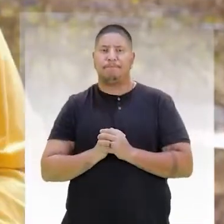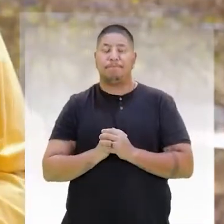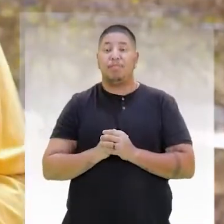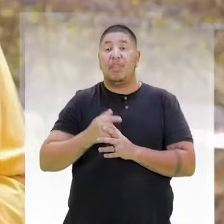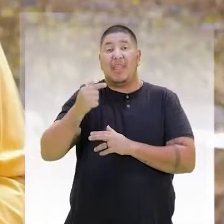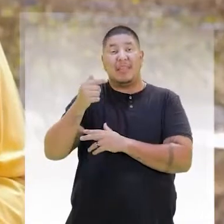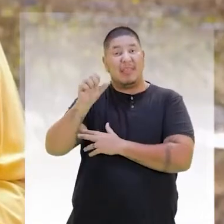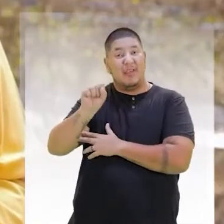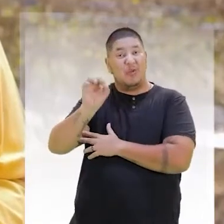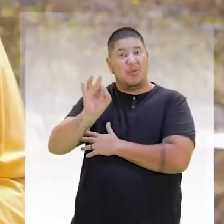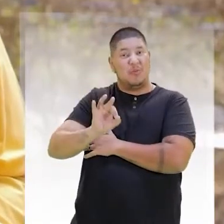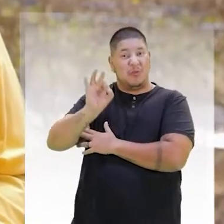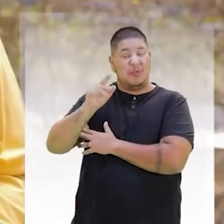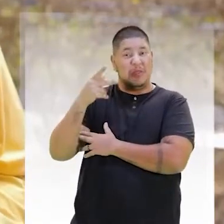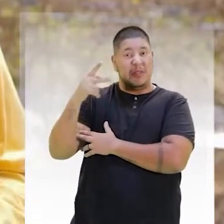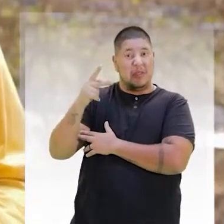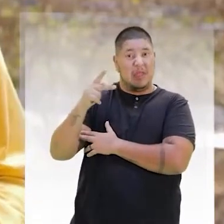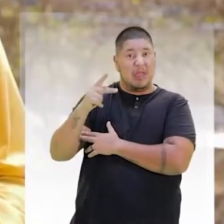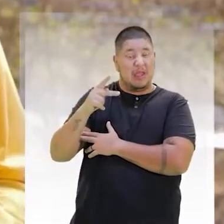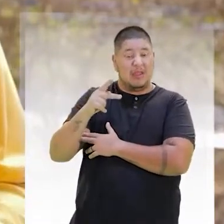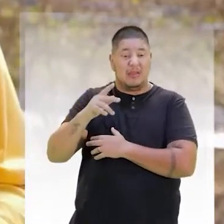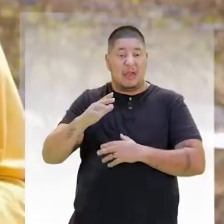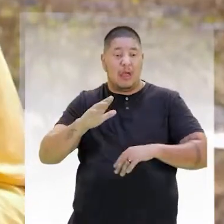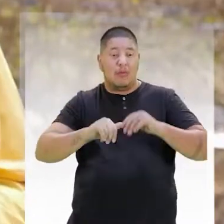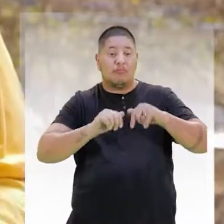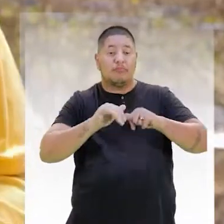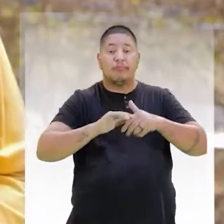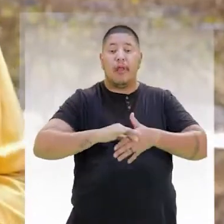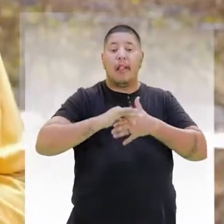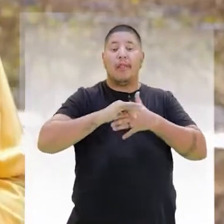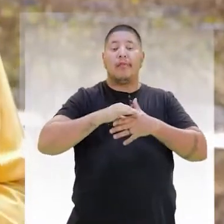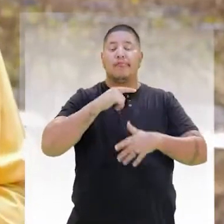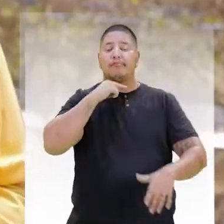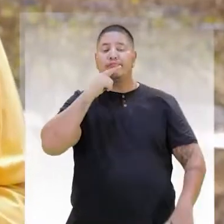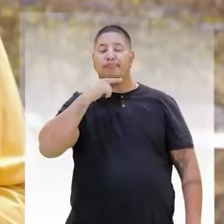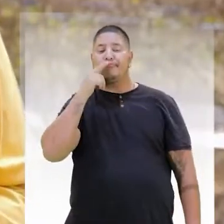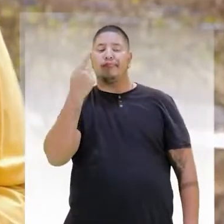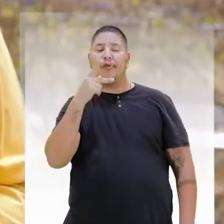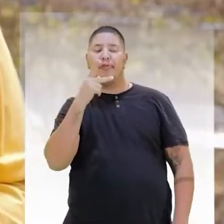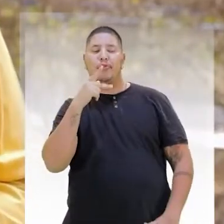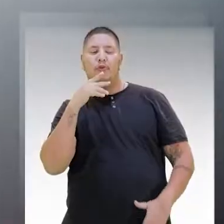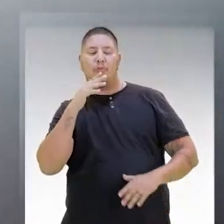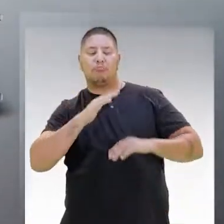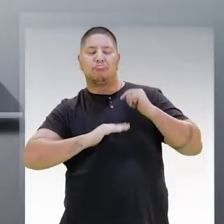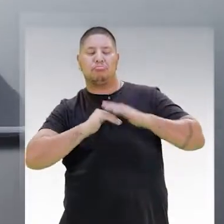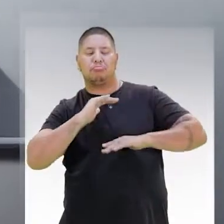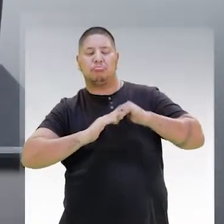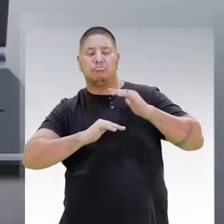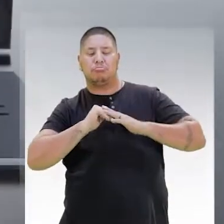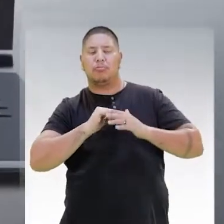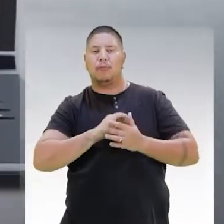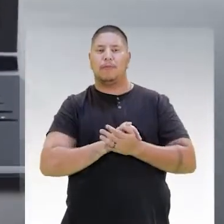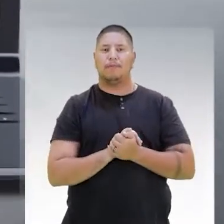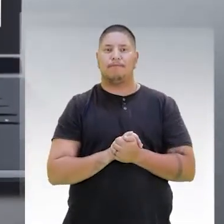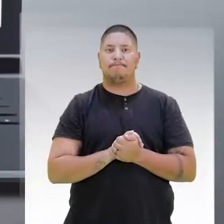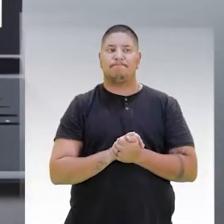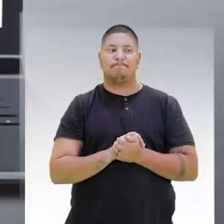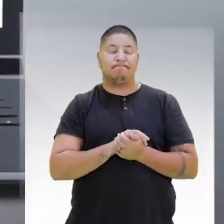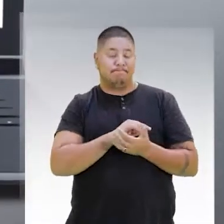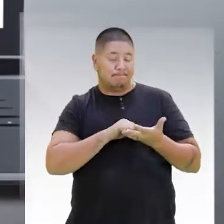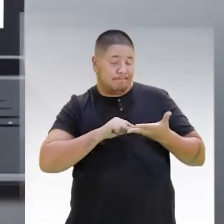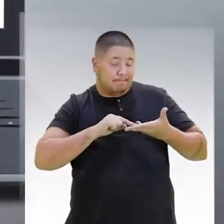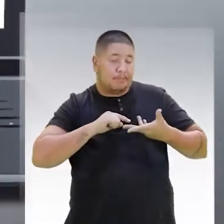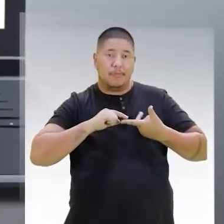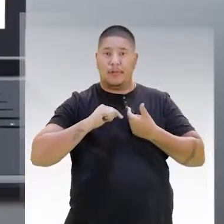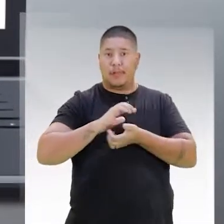78% dos profissionais deficientes, recrutadores e líderes duvidam da sua credibilidade profissional. Essas discriminações